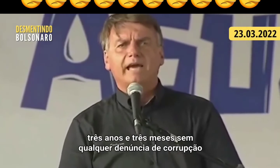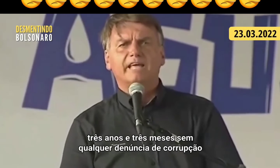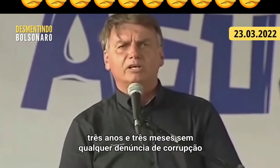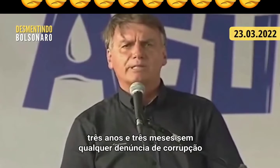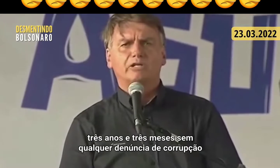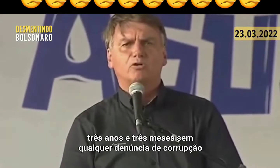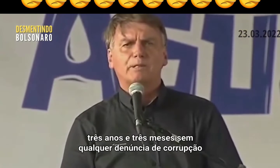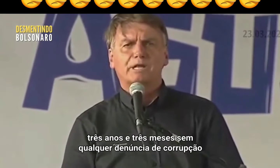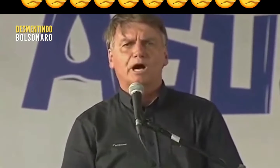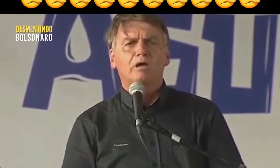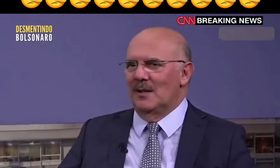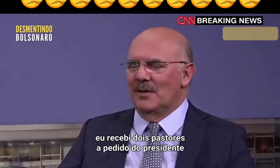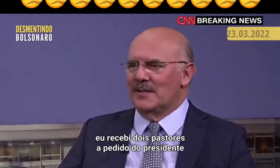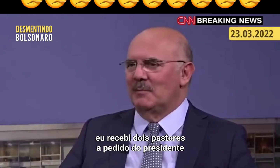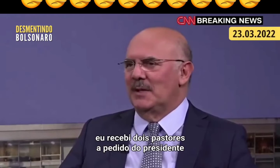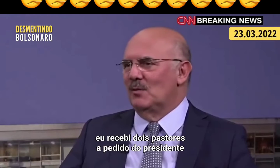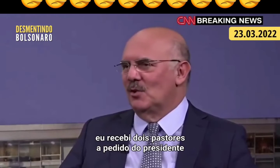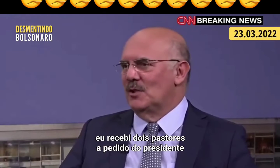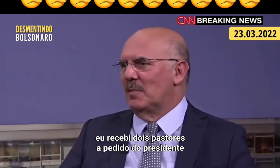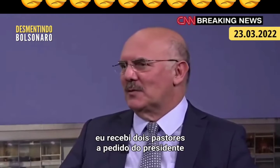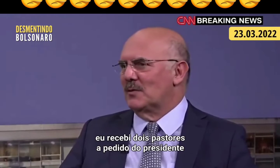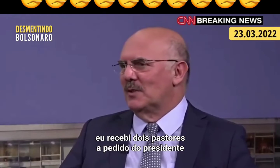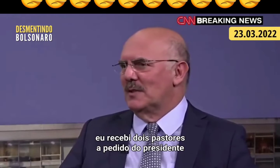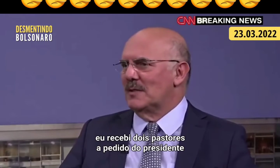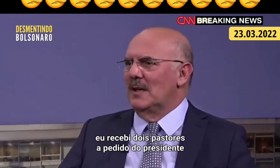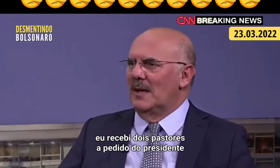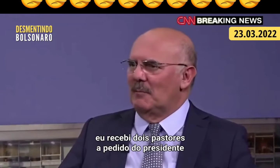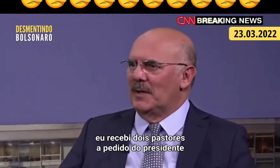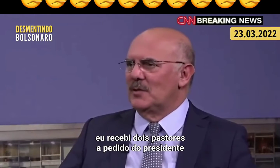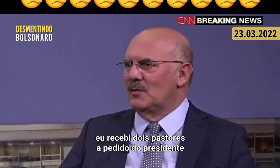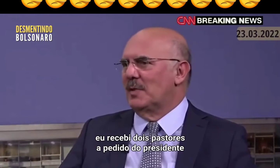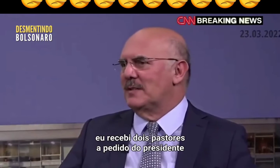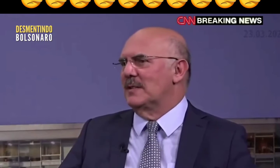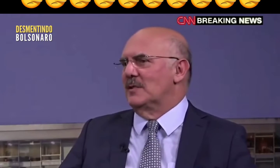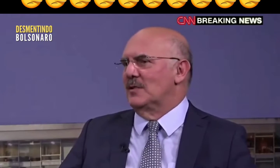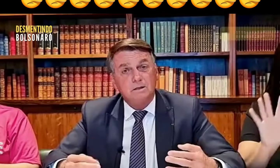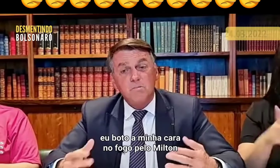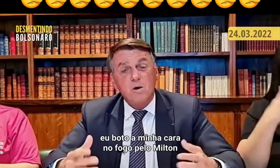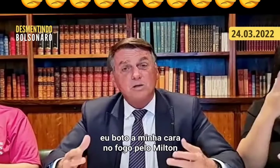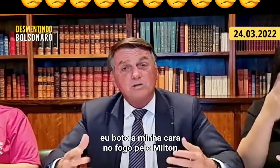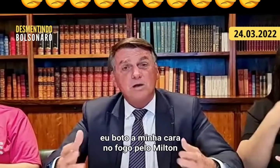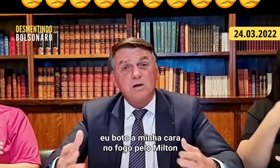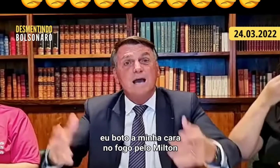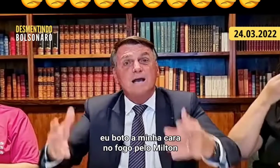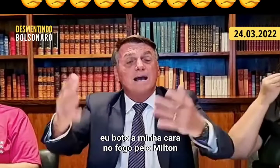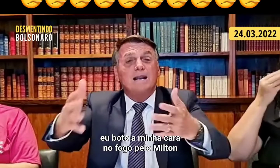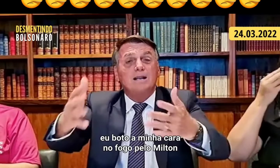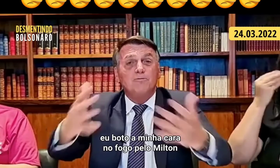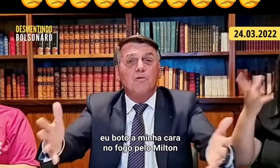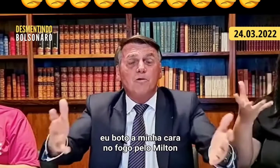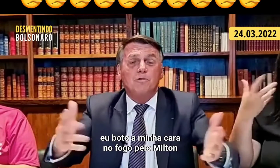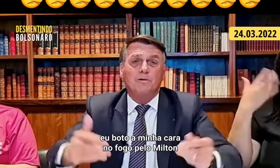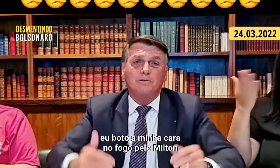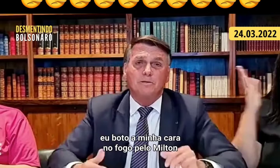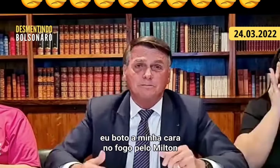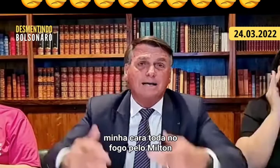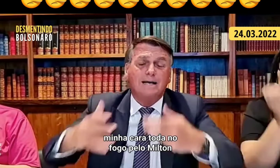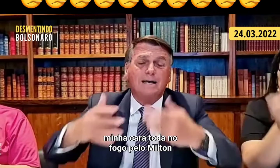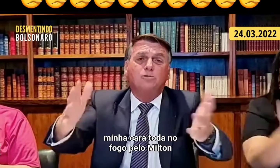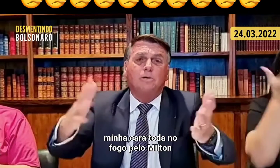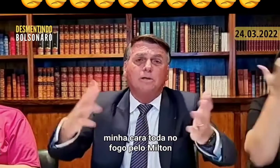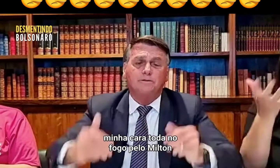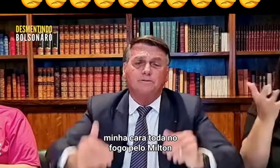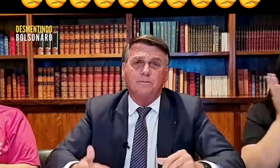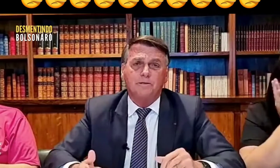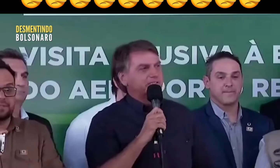sem qualquer denúncia de corrupção. Eu recebi 2 pastores a pedido do presidente. Eu boto a minha cara no fogo pelo Milton. Minha